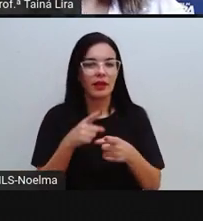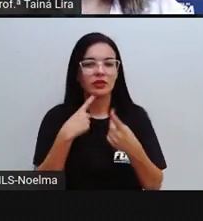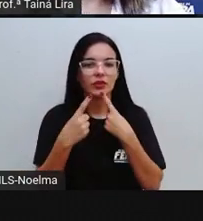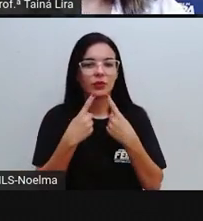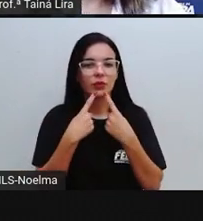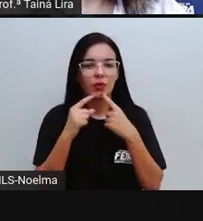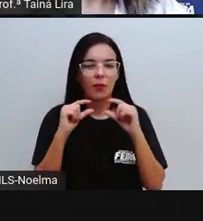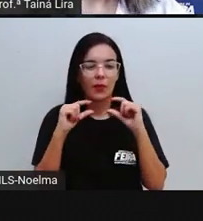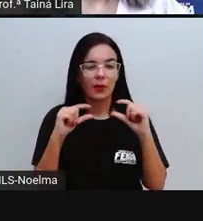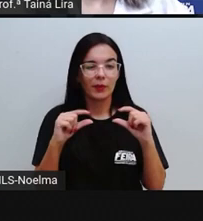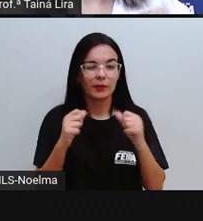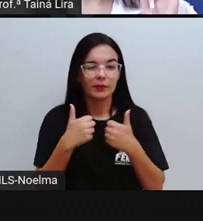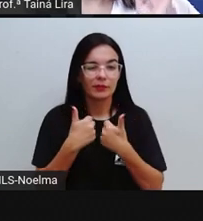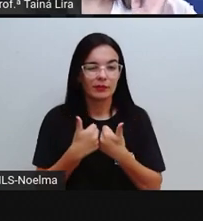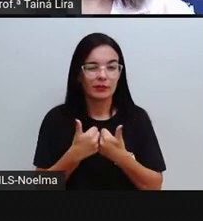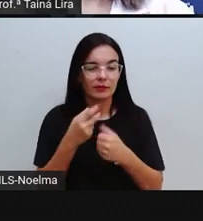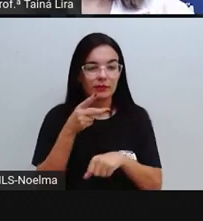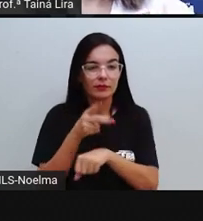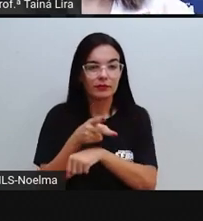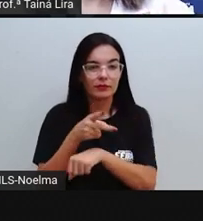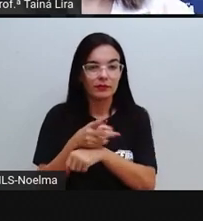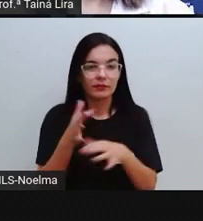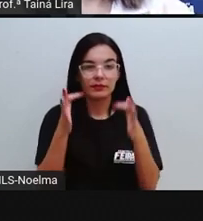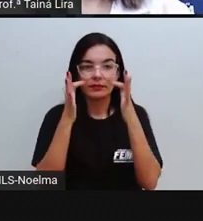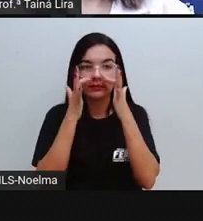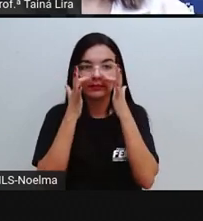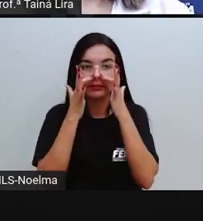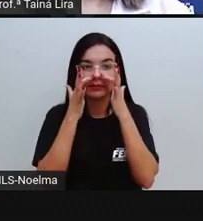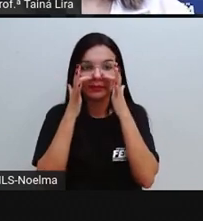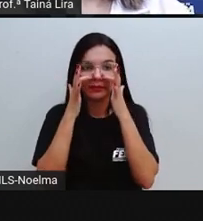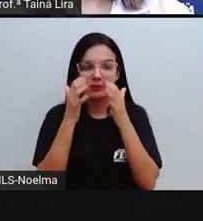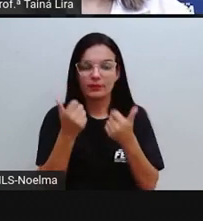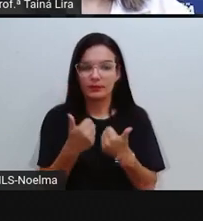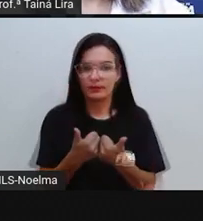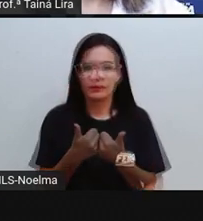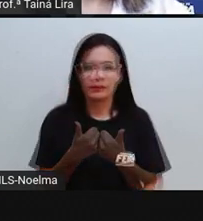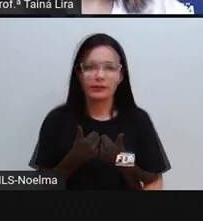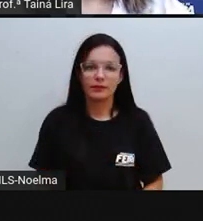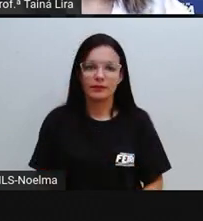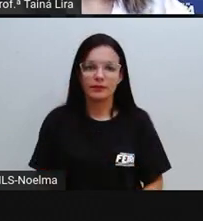certo? Então, ó, vamos lá, prestando atenção que a Pró vai colocar o vídeo.